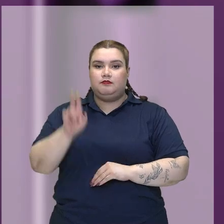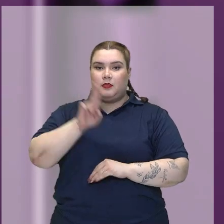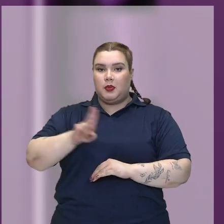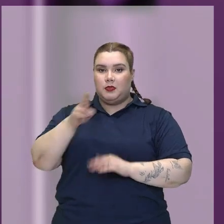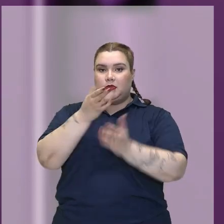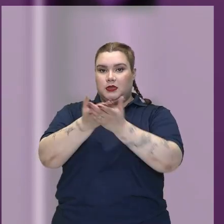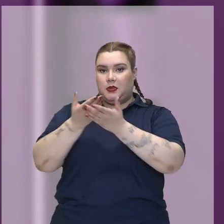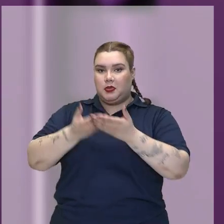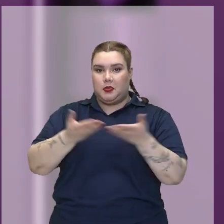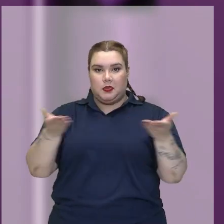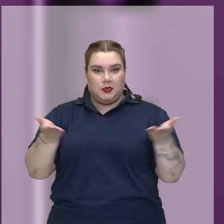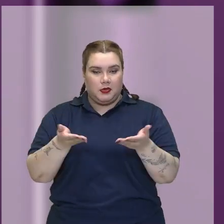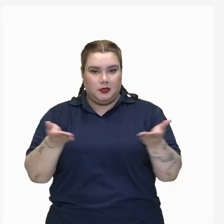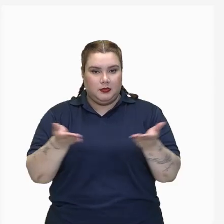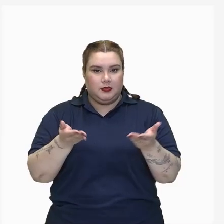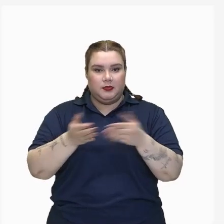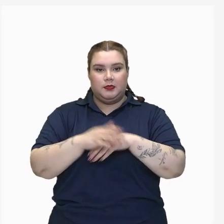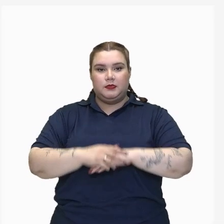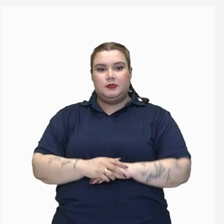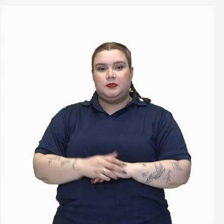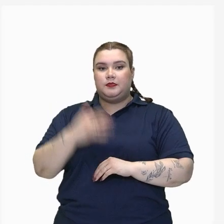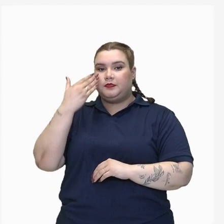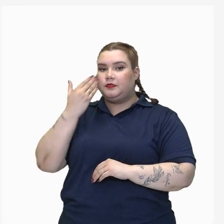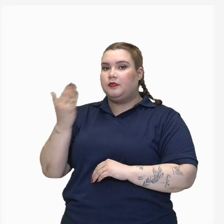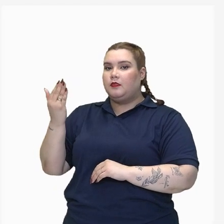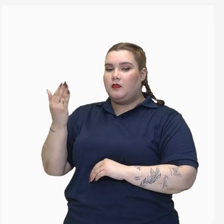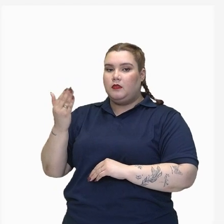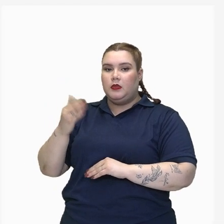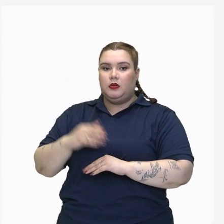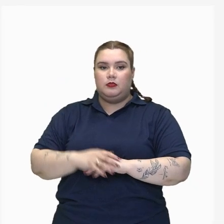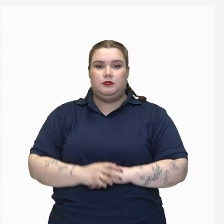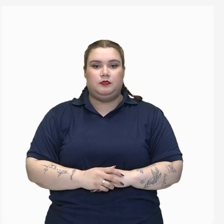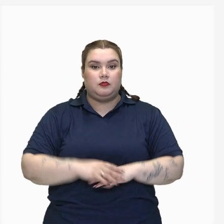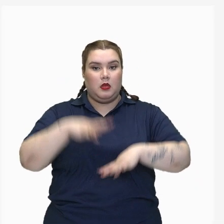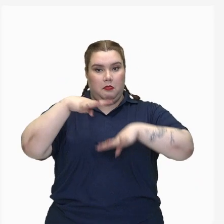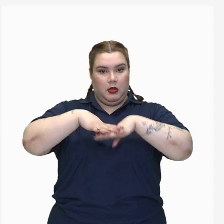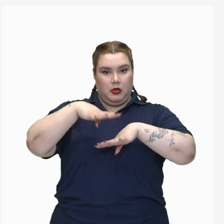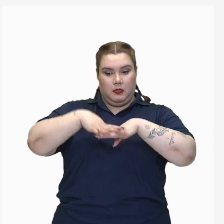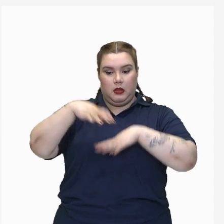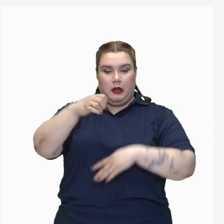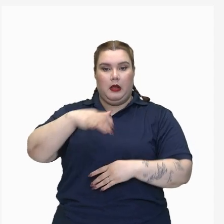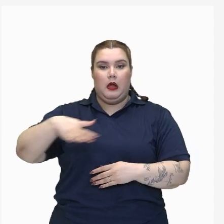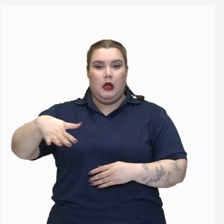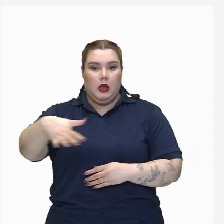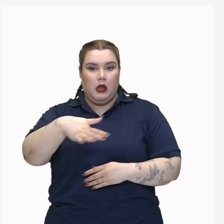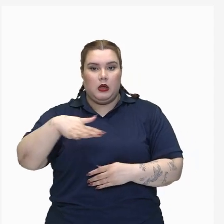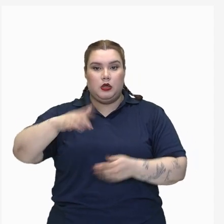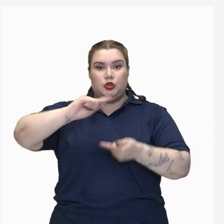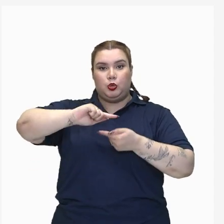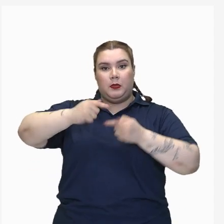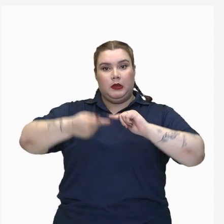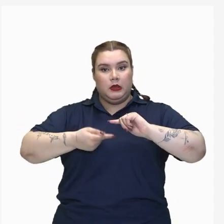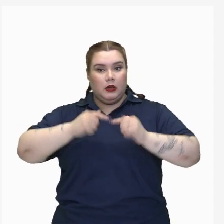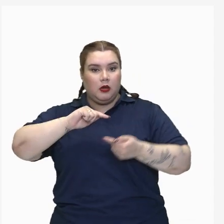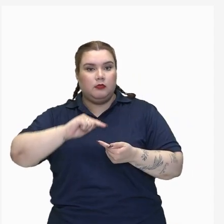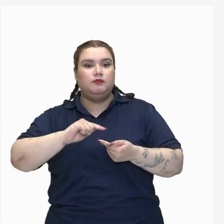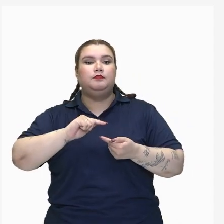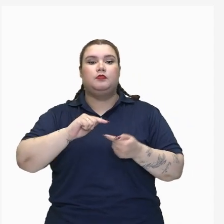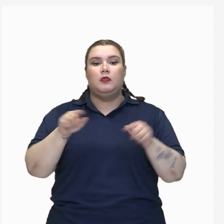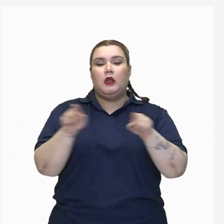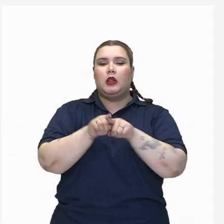de geometria. Acompanhe comigo, olha só. Nós temos aí em matemática, né, particularmente na geometria e